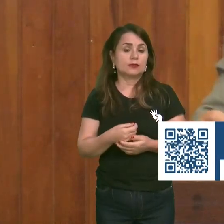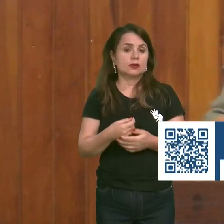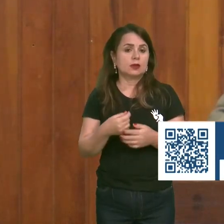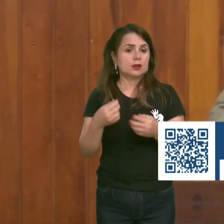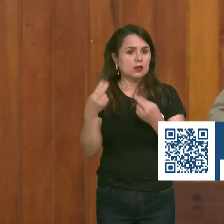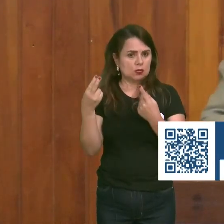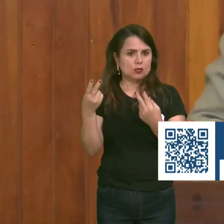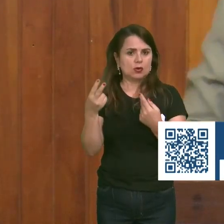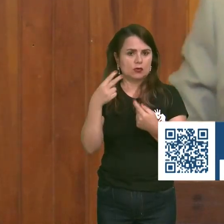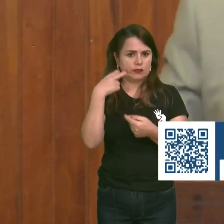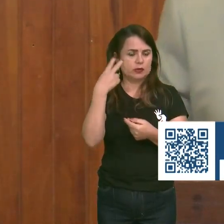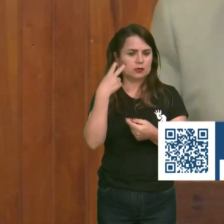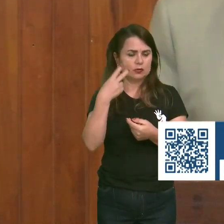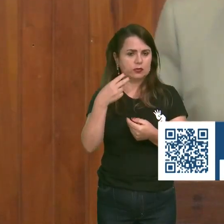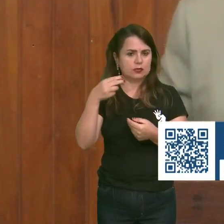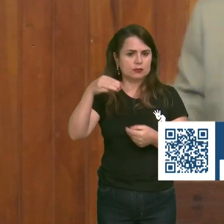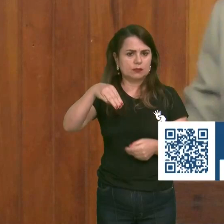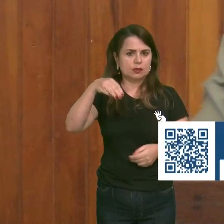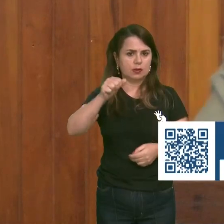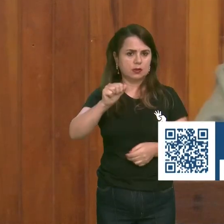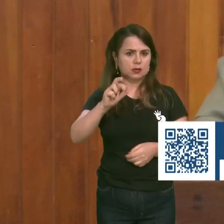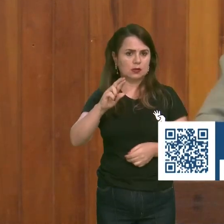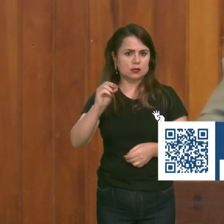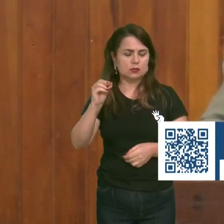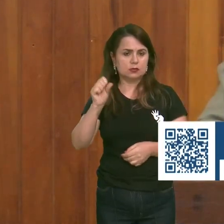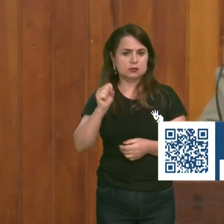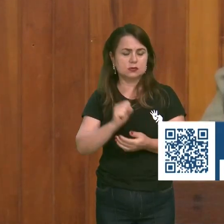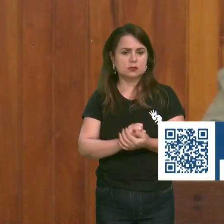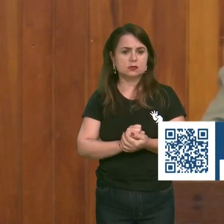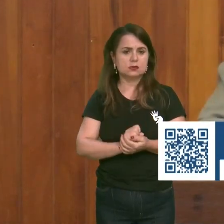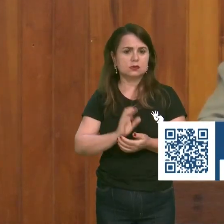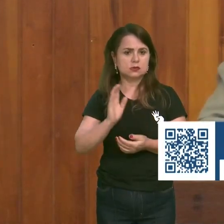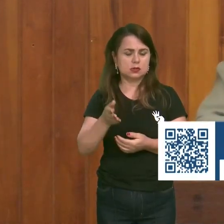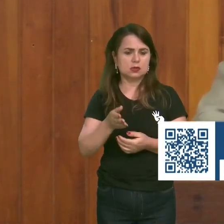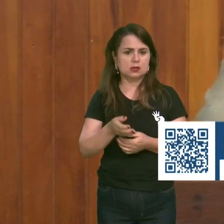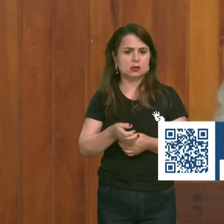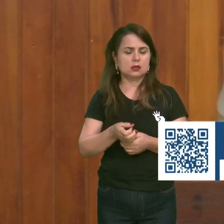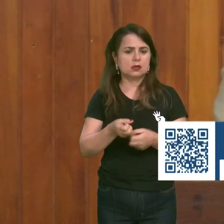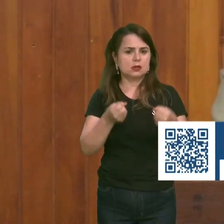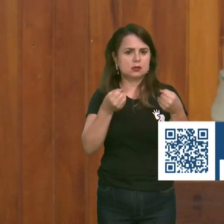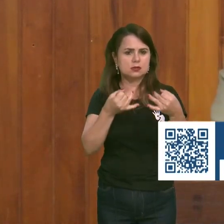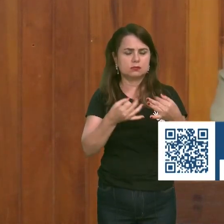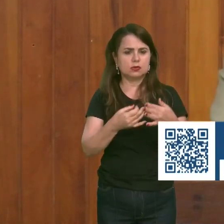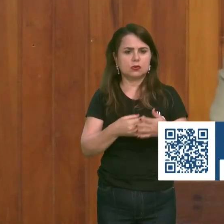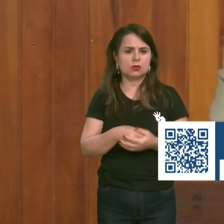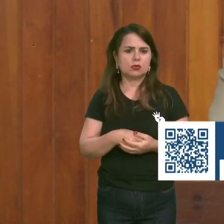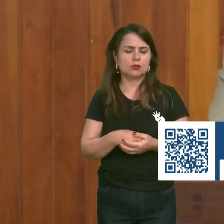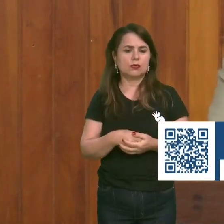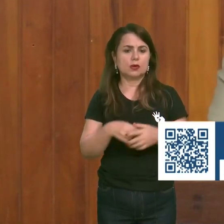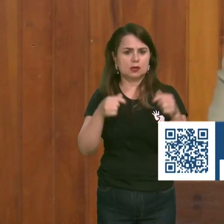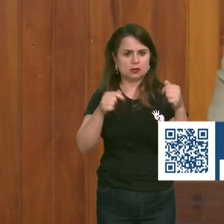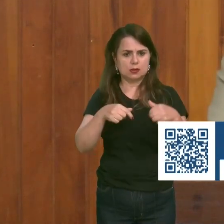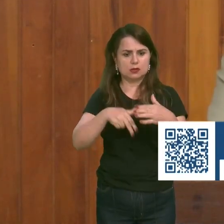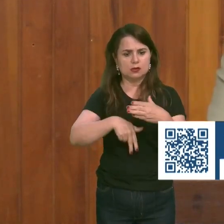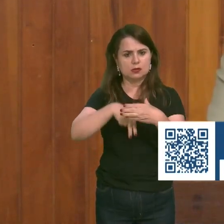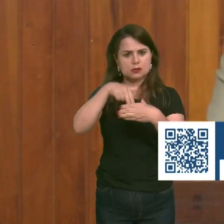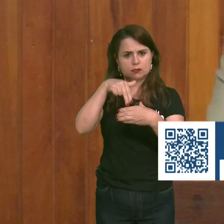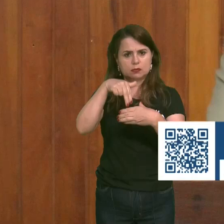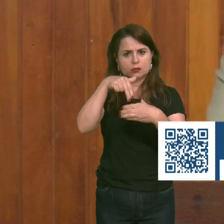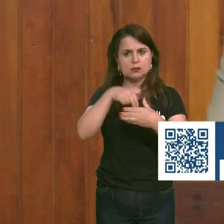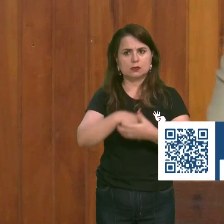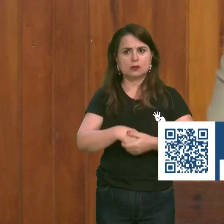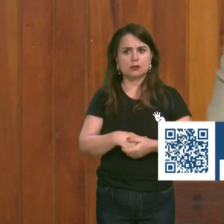que deu simplesmente uma aula jurídica ao meu ver nessa Tribuna